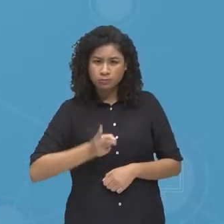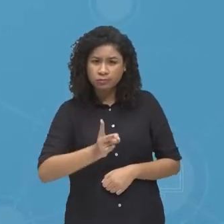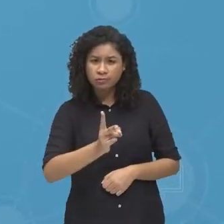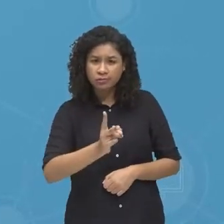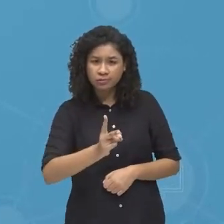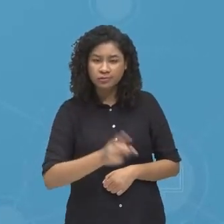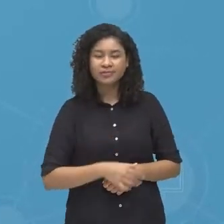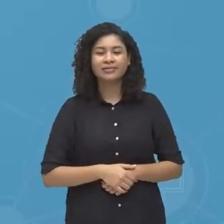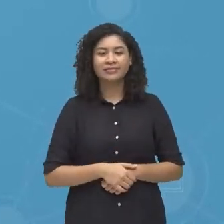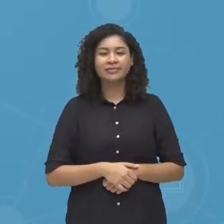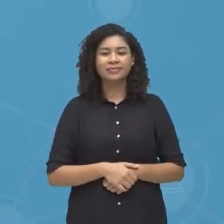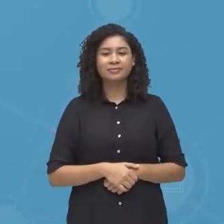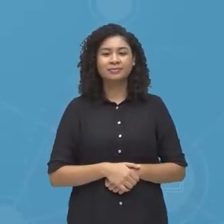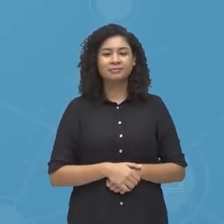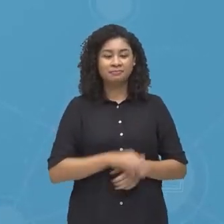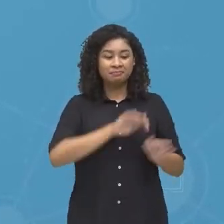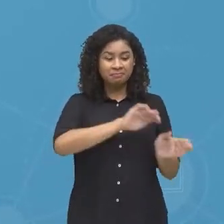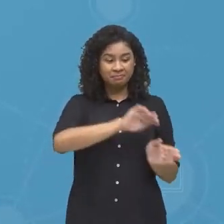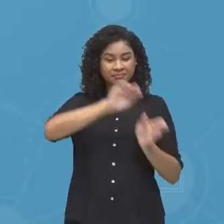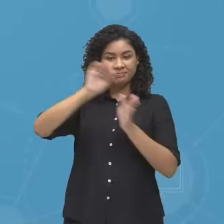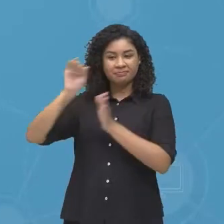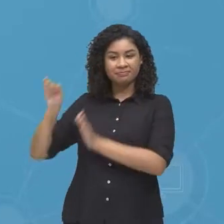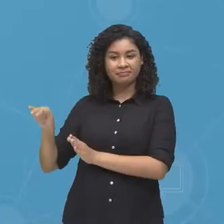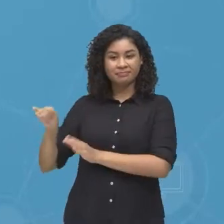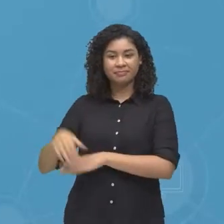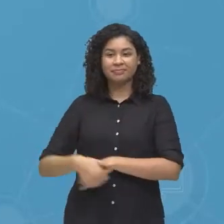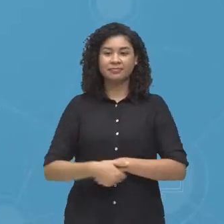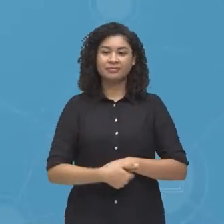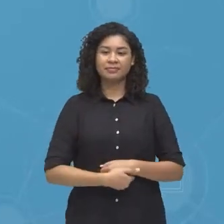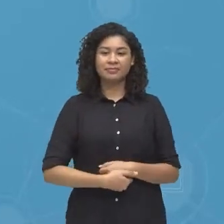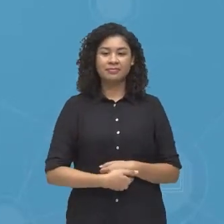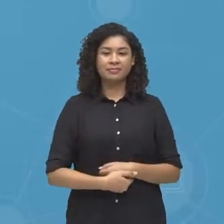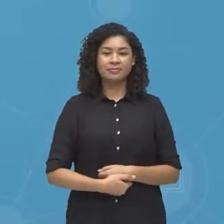Então vamos com outras ideias preciosas em relação ao assunto de hoje.